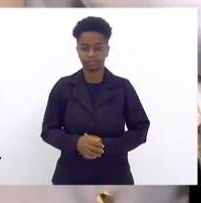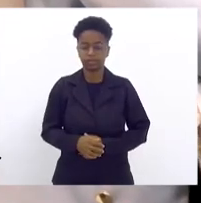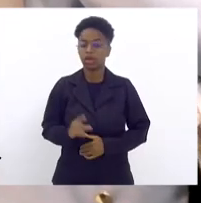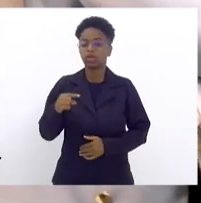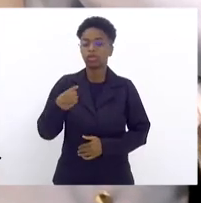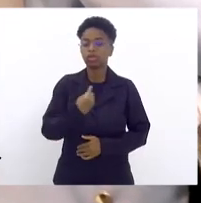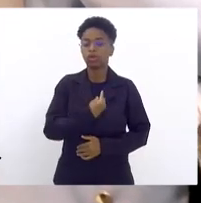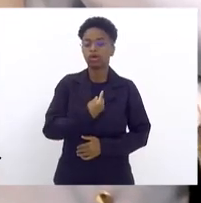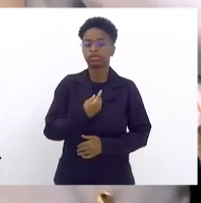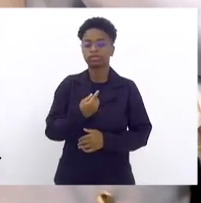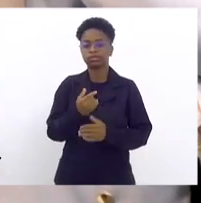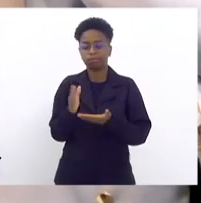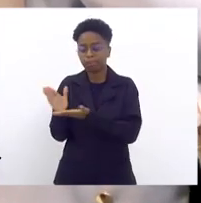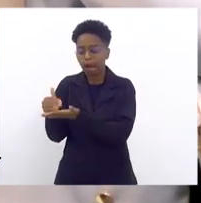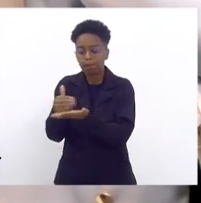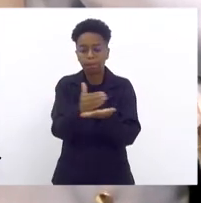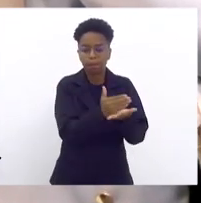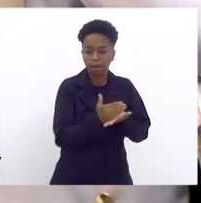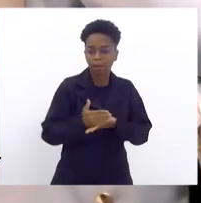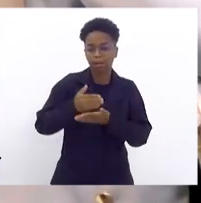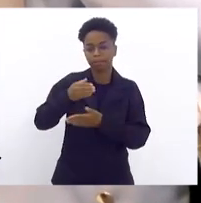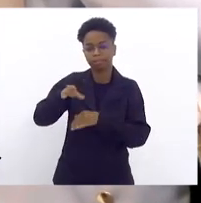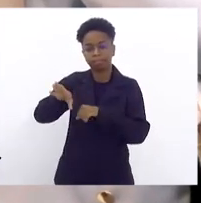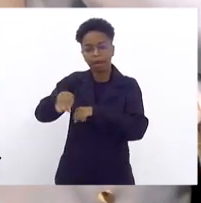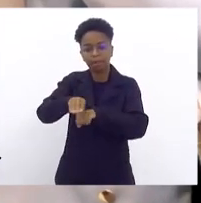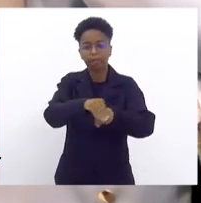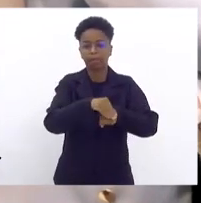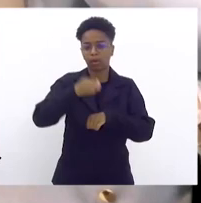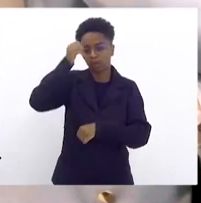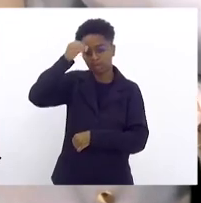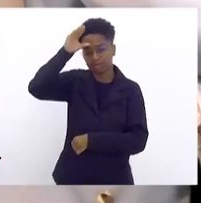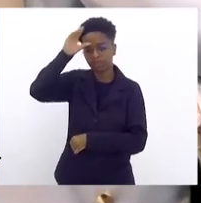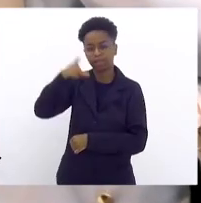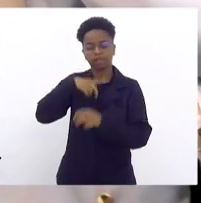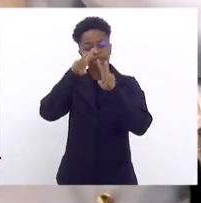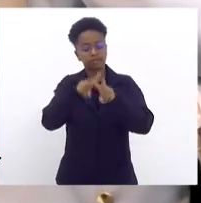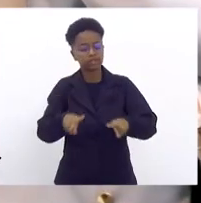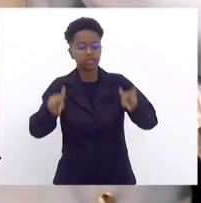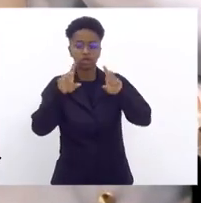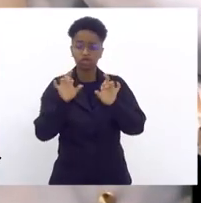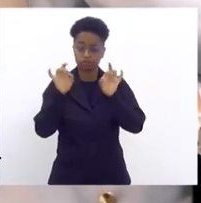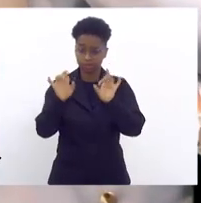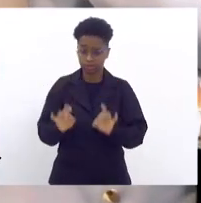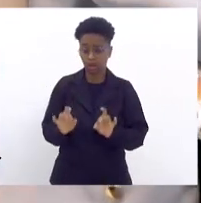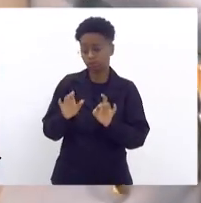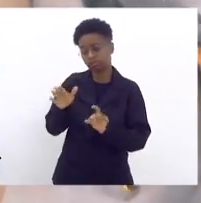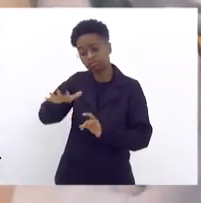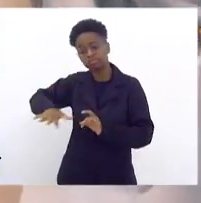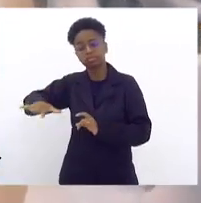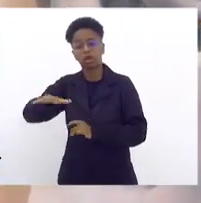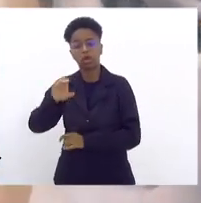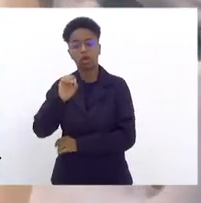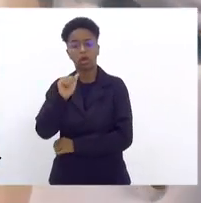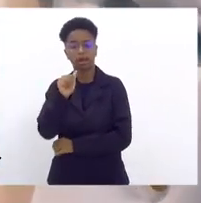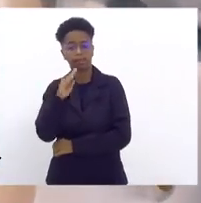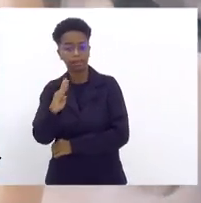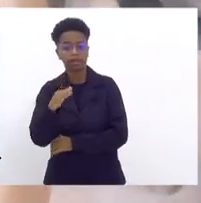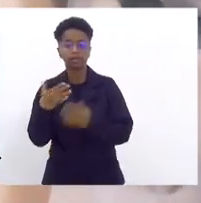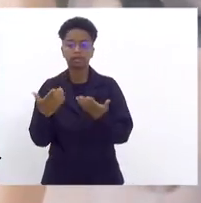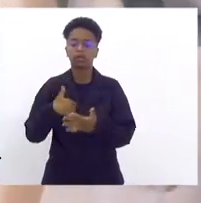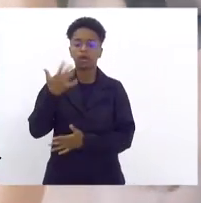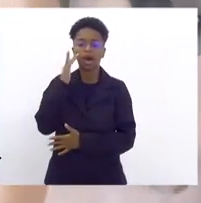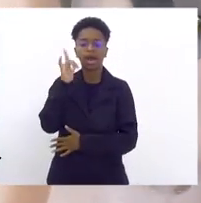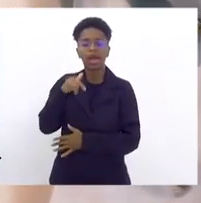dos conhecimentos enfim dessa dessa visão tão especial que é OAB até então eu acho que é um